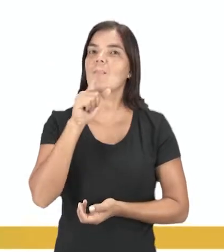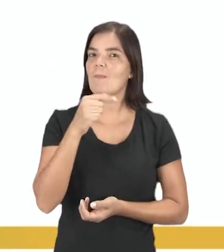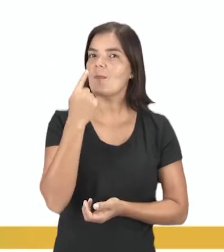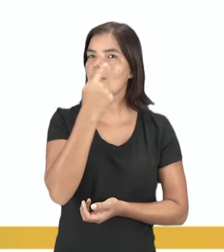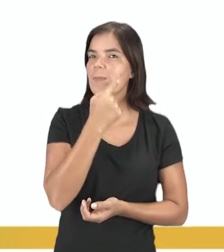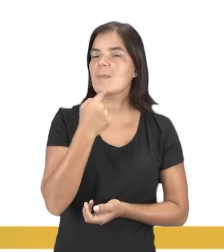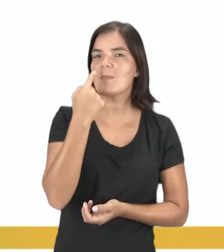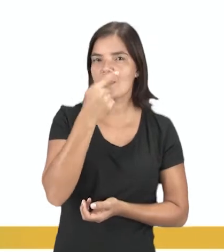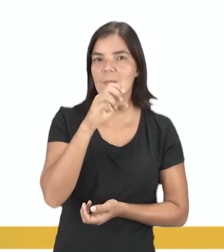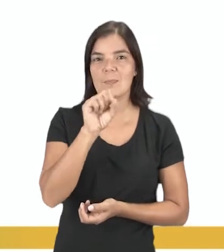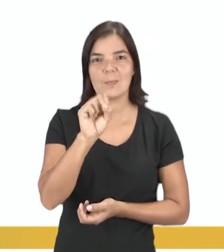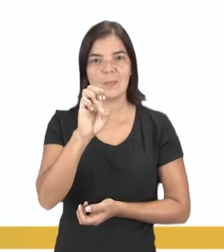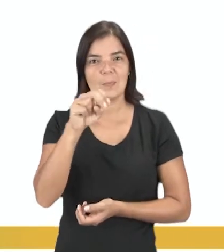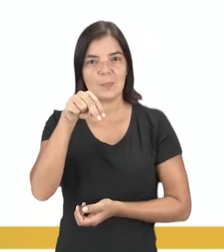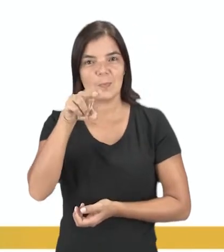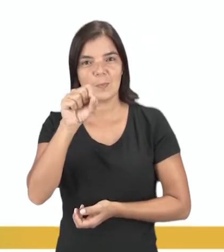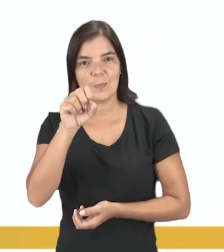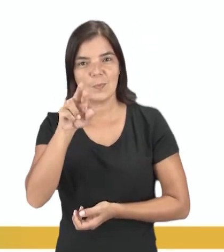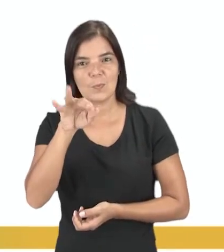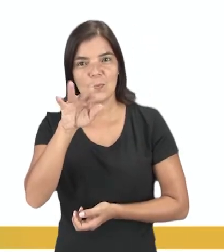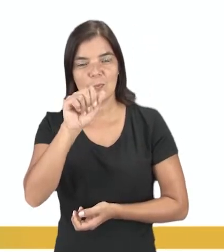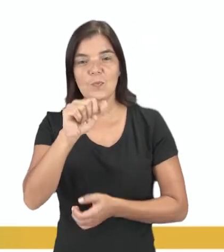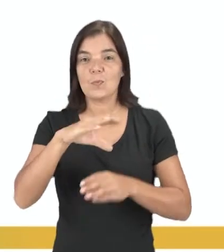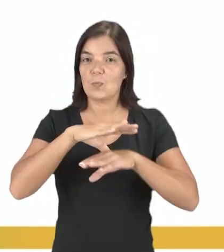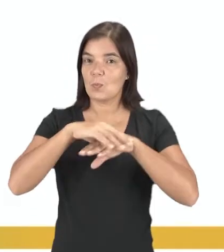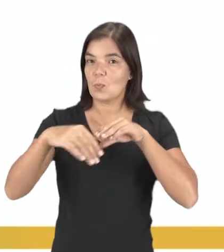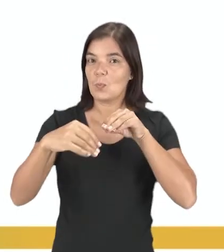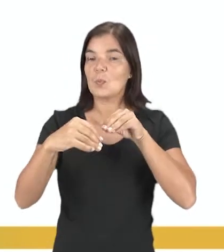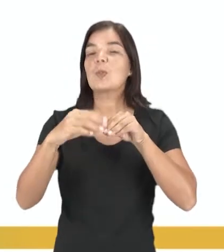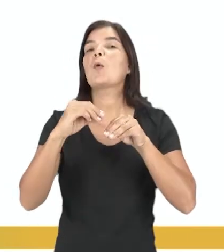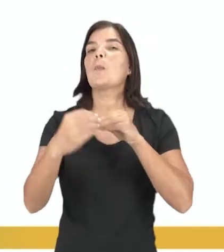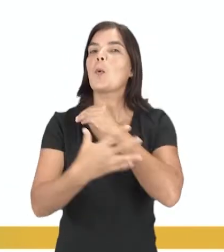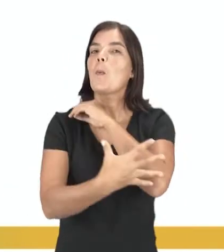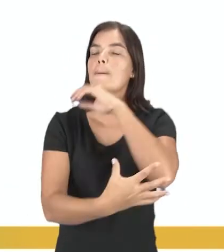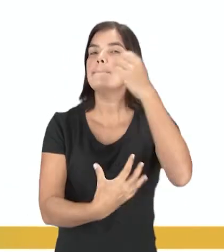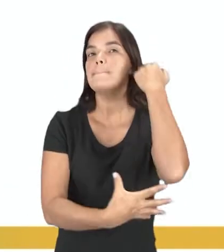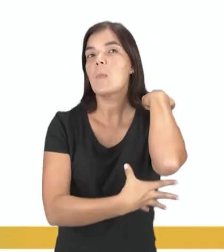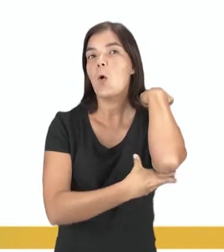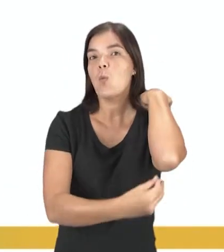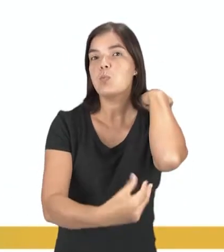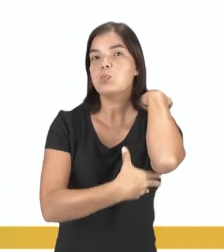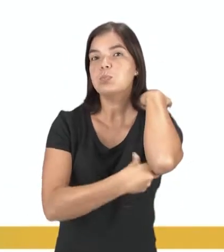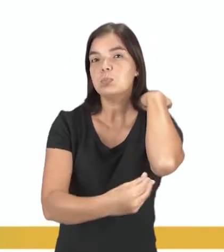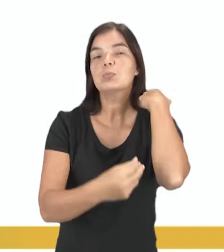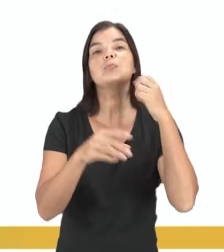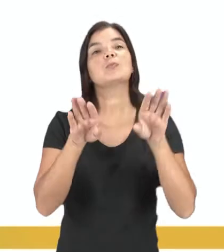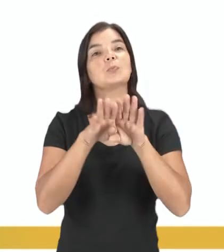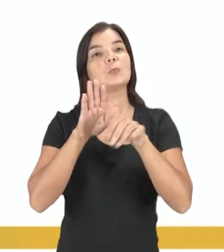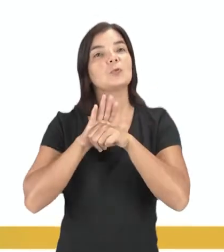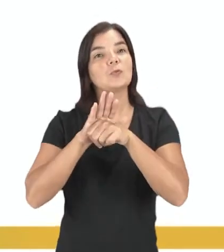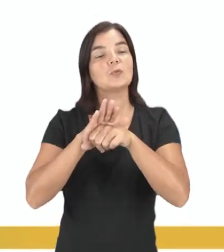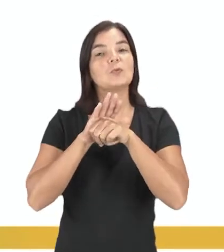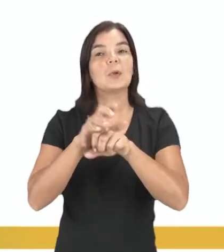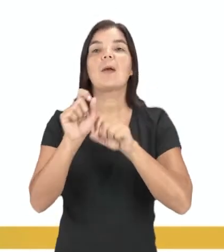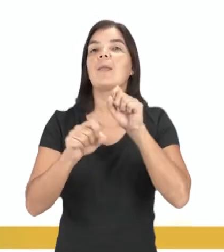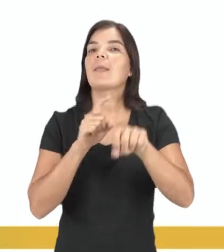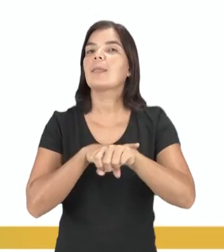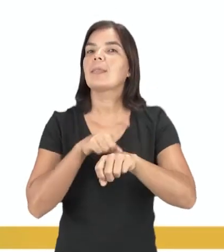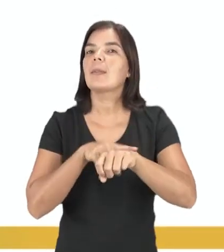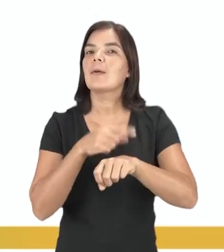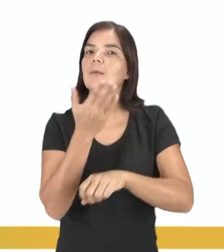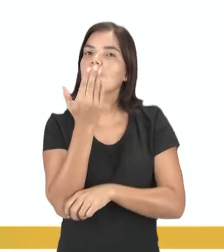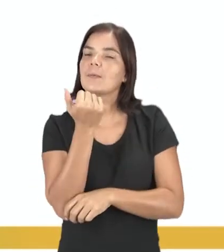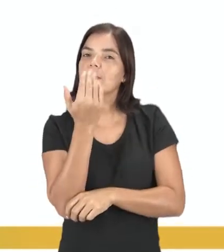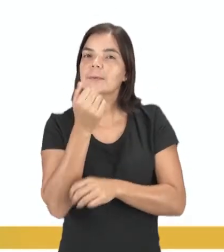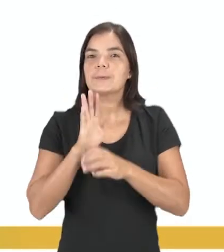órgão sensorial e coberto por músculos que vai auxiliar na hora da alimentação, empurrando